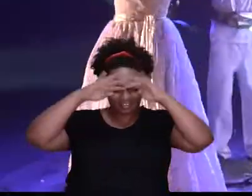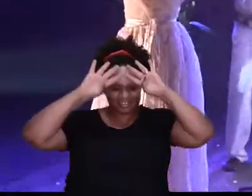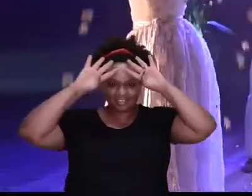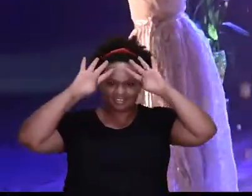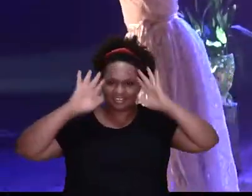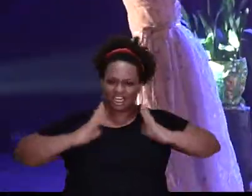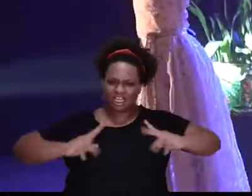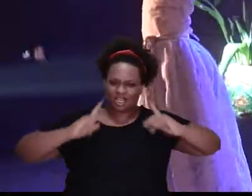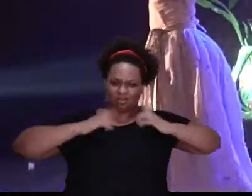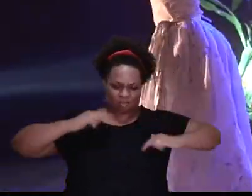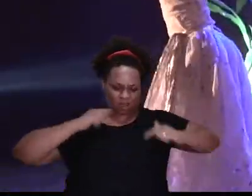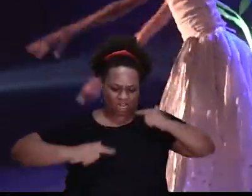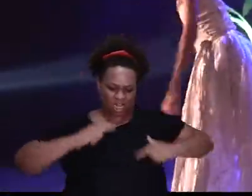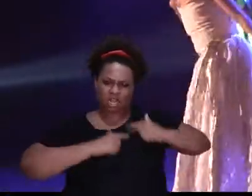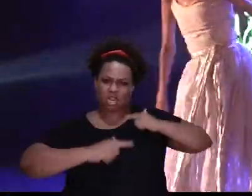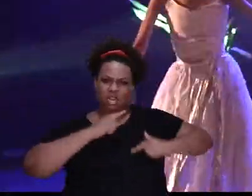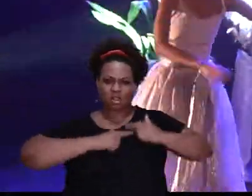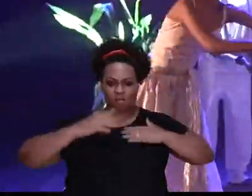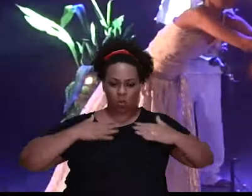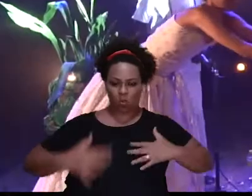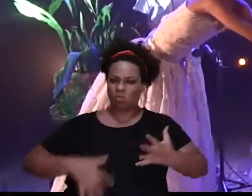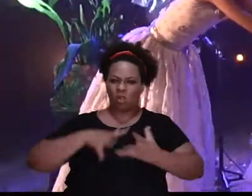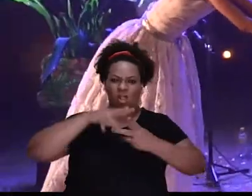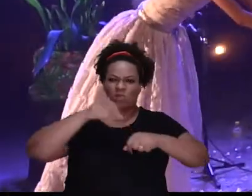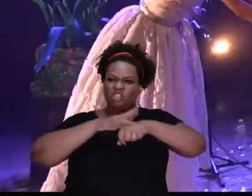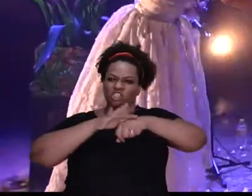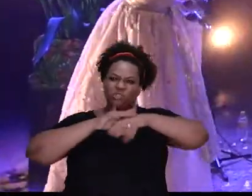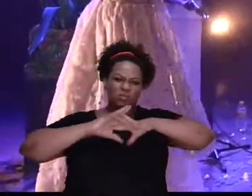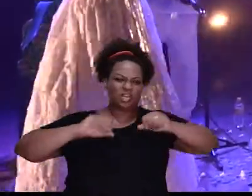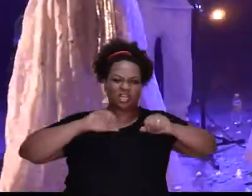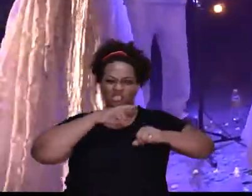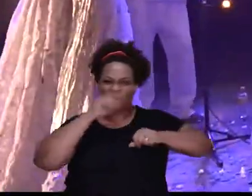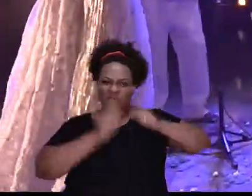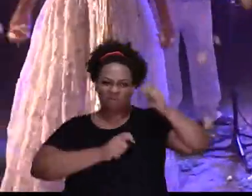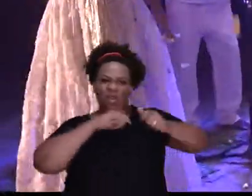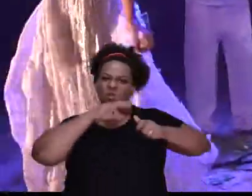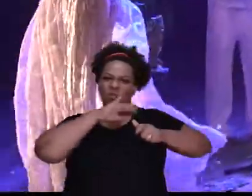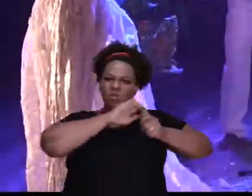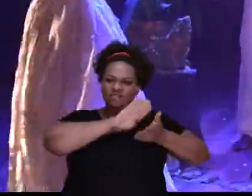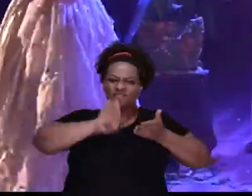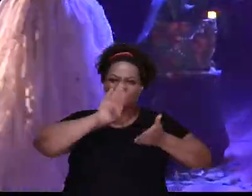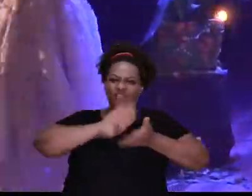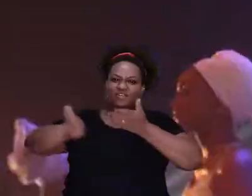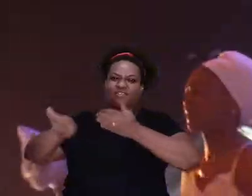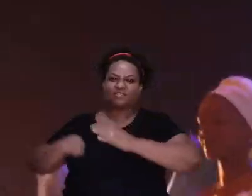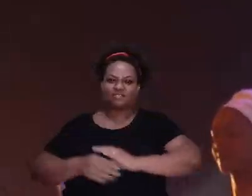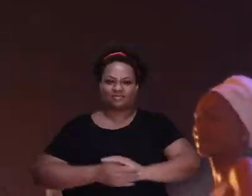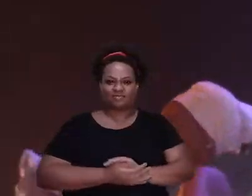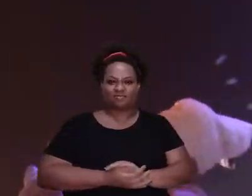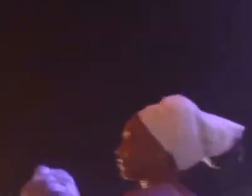que limpa o nosso corpo e nossa alma de toda a doença em toda a placa de tudo que é ruim